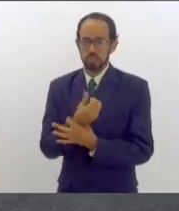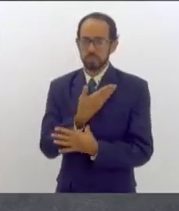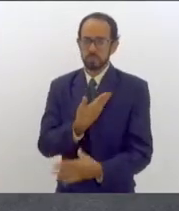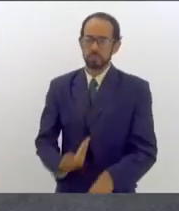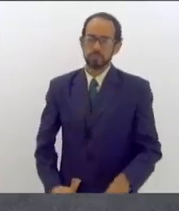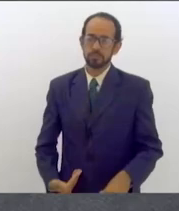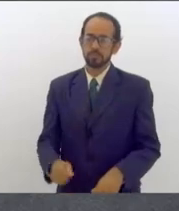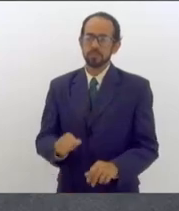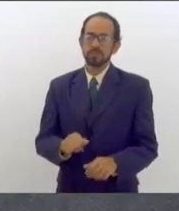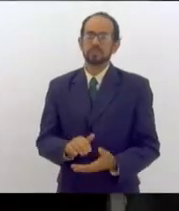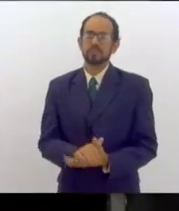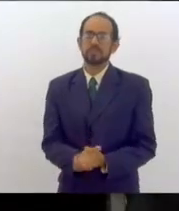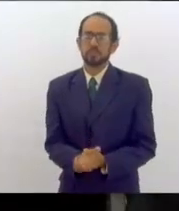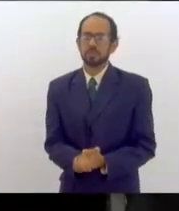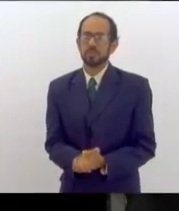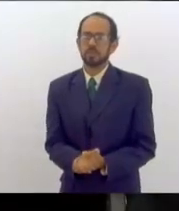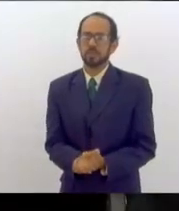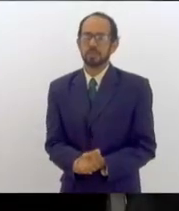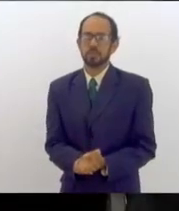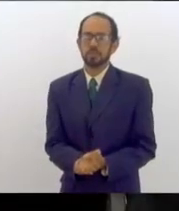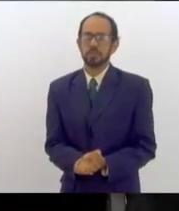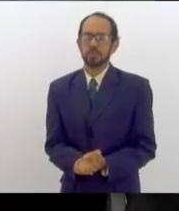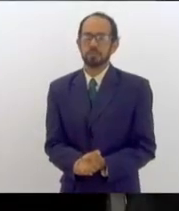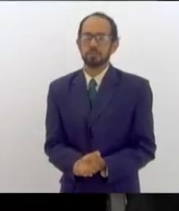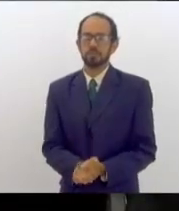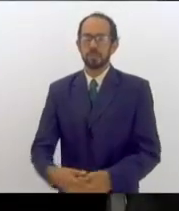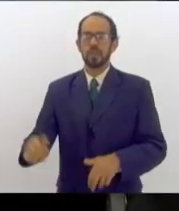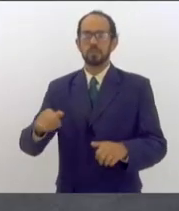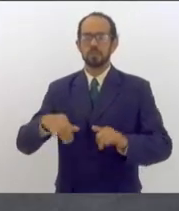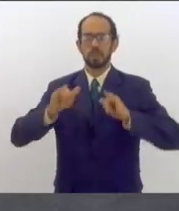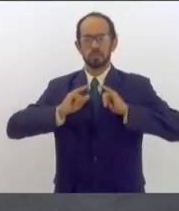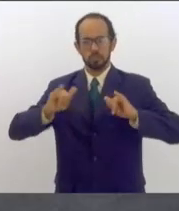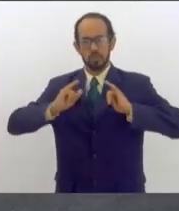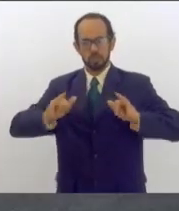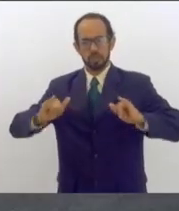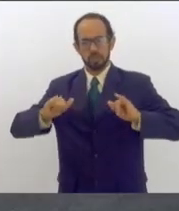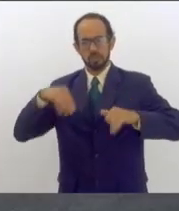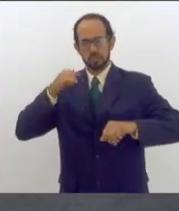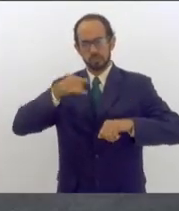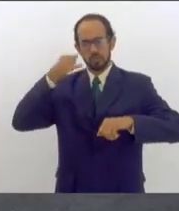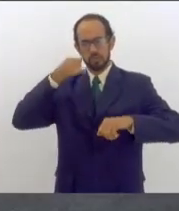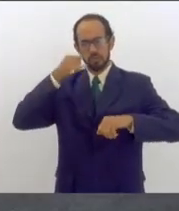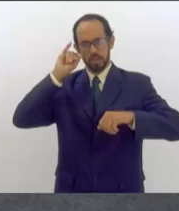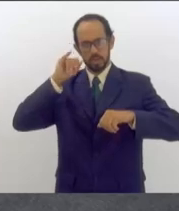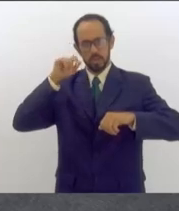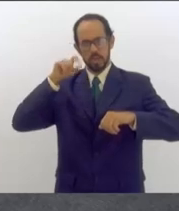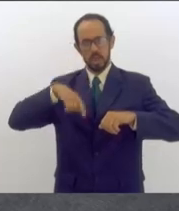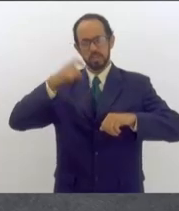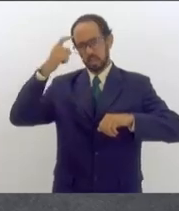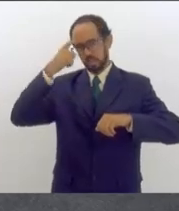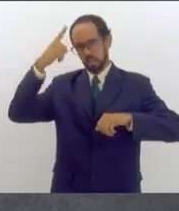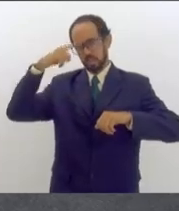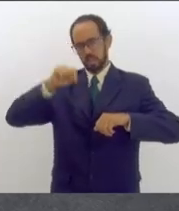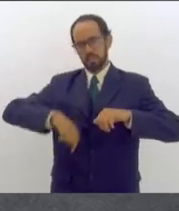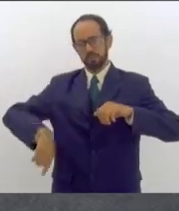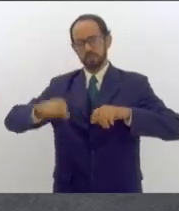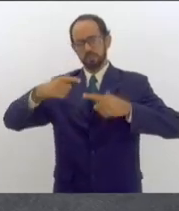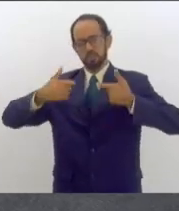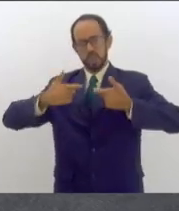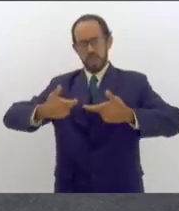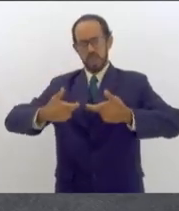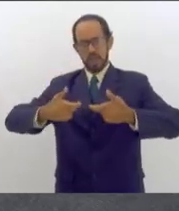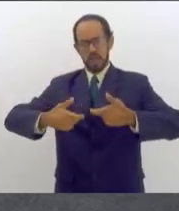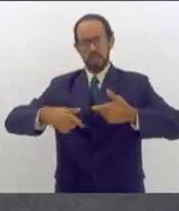prece pela incluída gente pela informação e pela prevenção a lógica de guerra as drogas de guerra